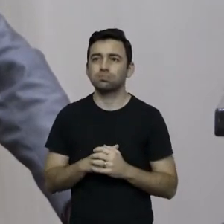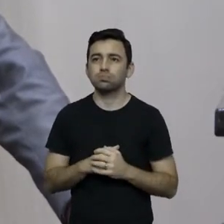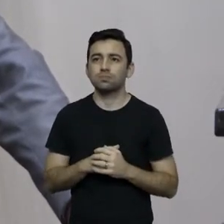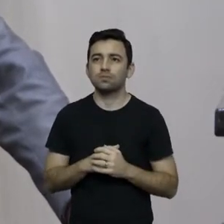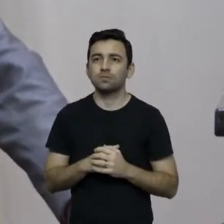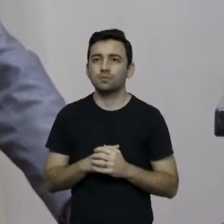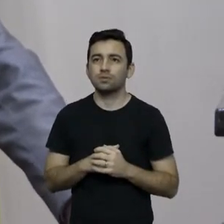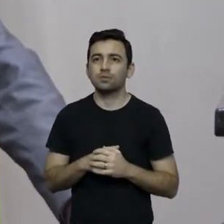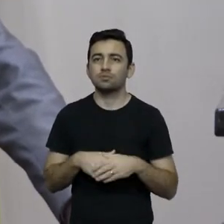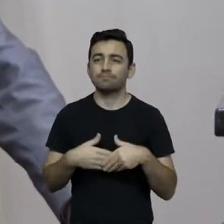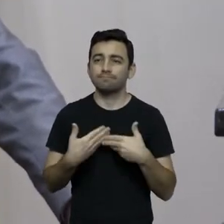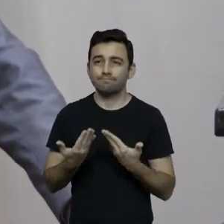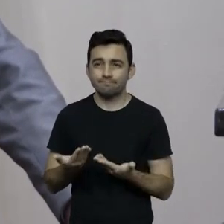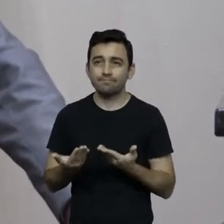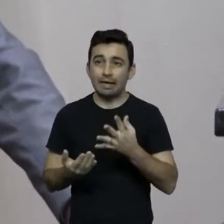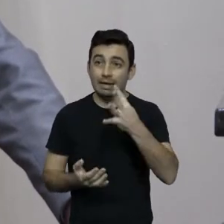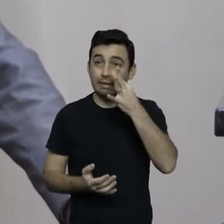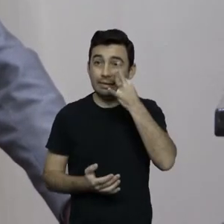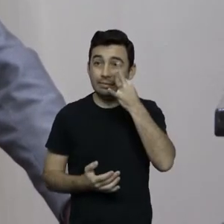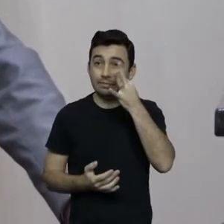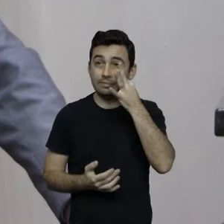hoje ao vivo